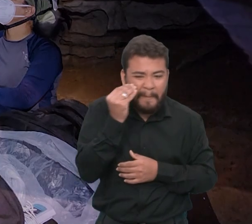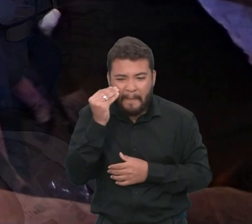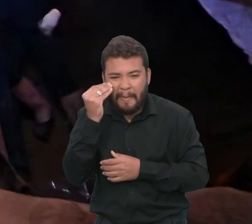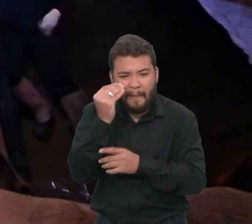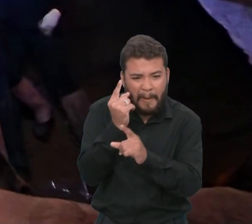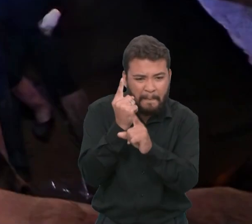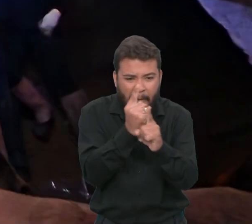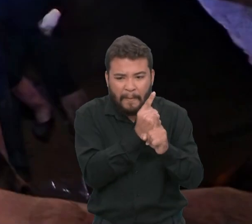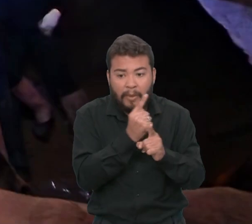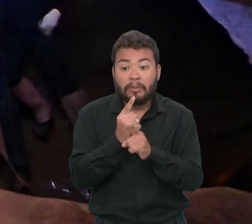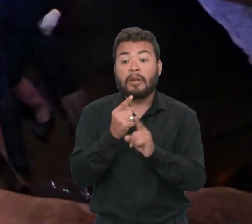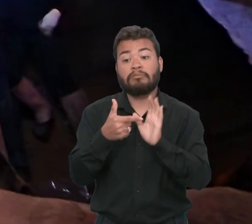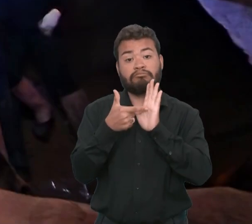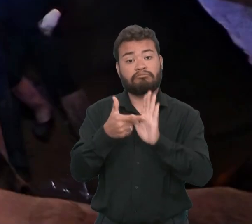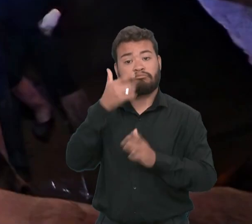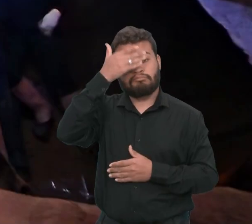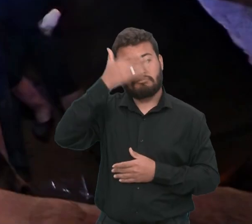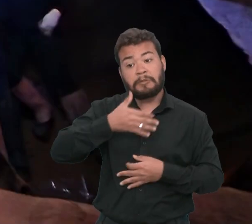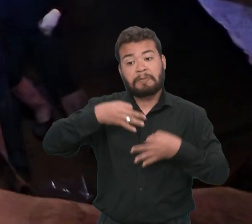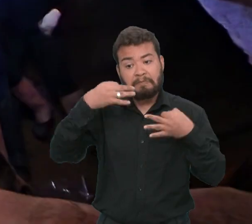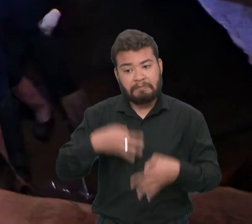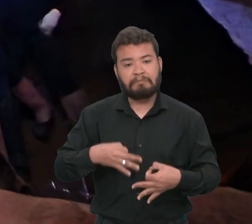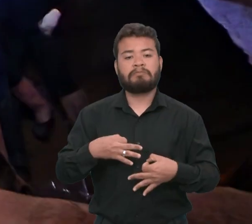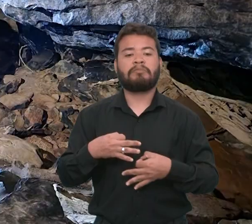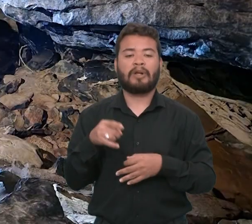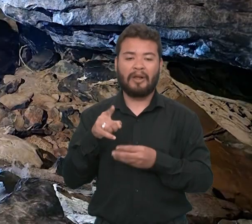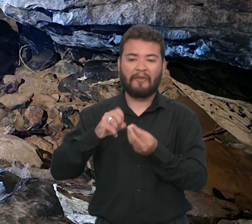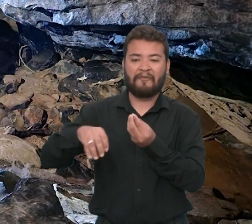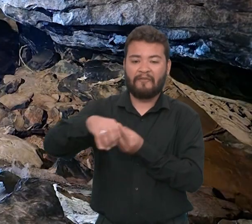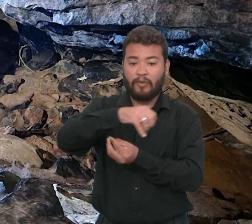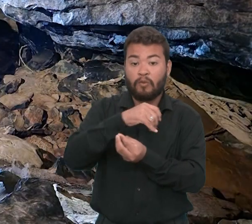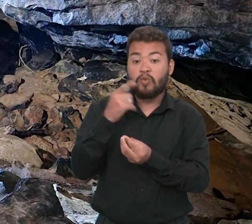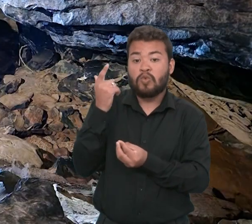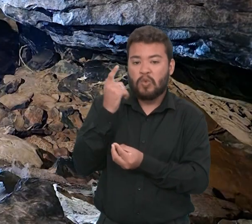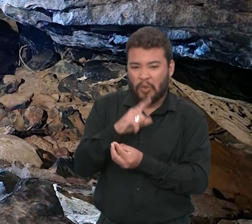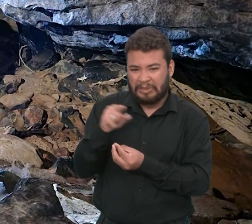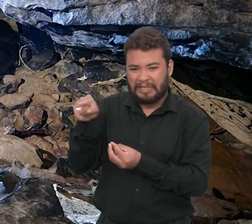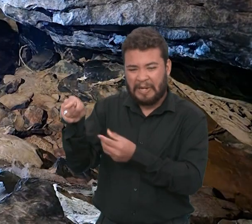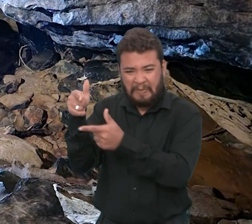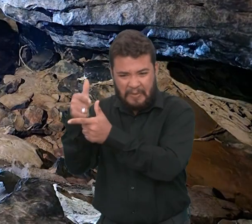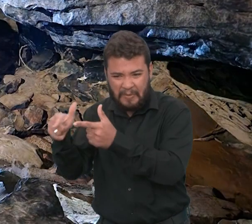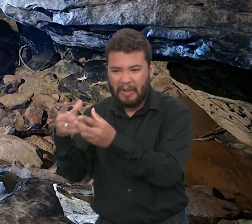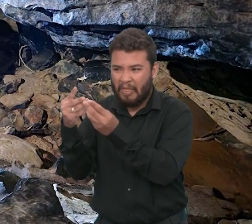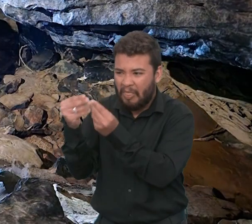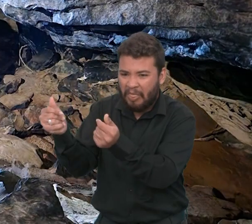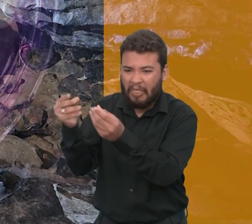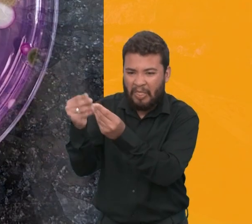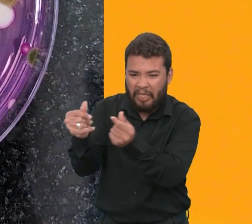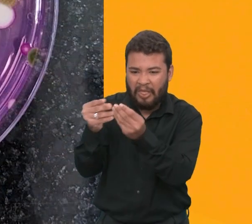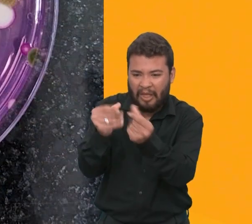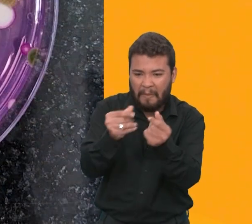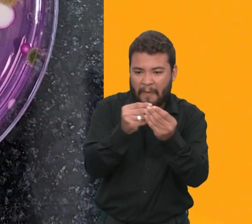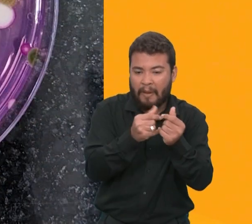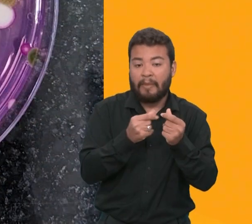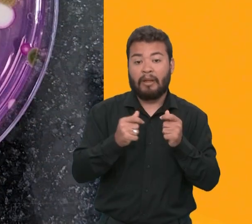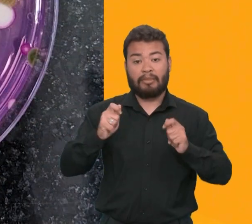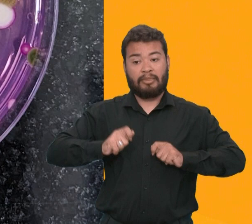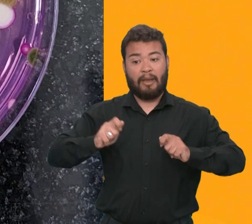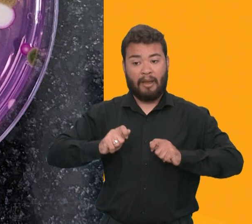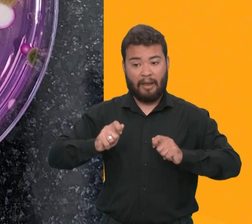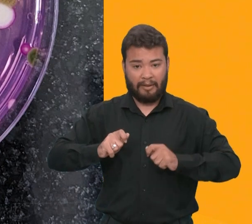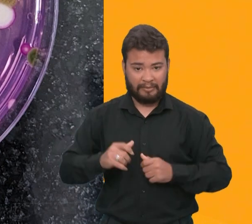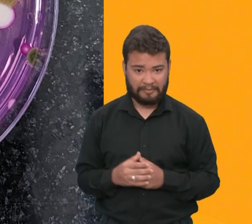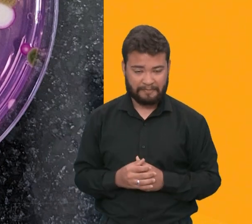a verificar demonstraram que, de fato, esses fungos têm potencial de matar esse patógeno, que pode trazer sérios problemas para a agricultura lá naquela região,